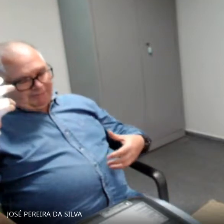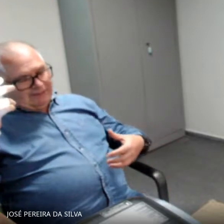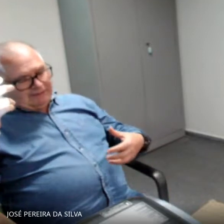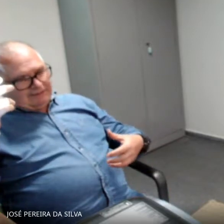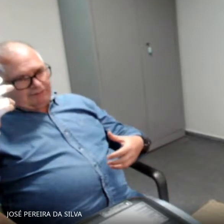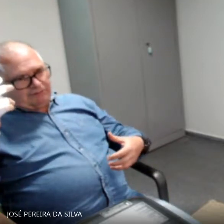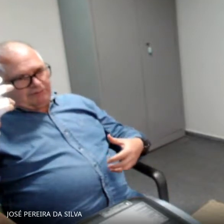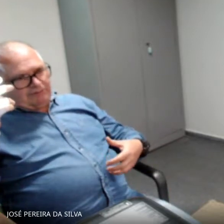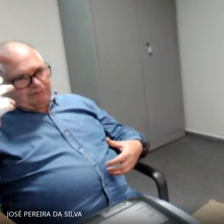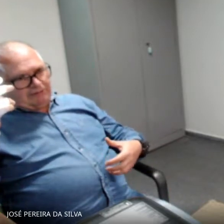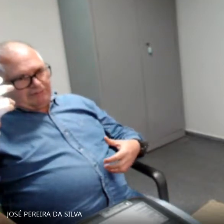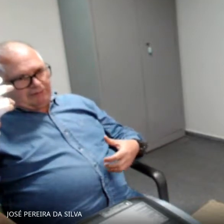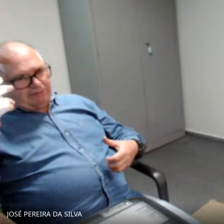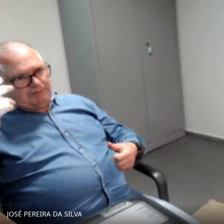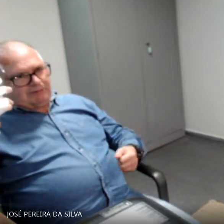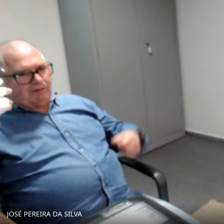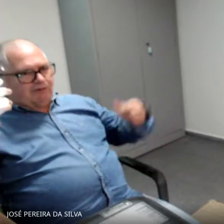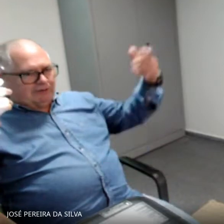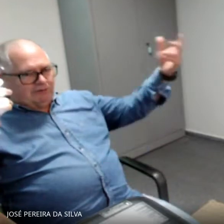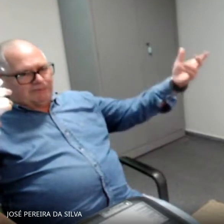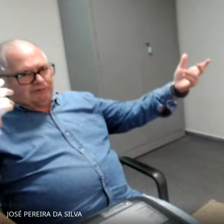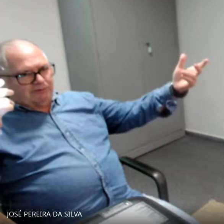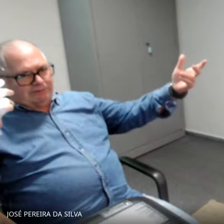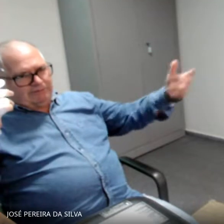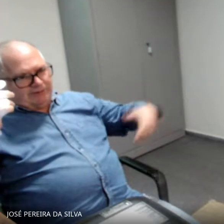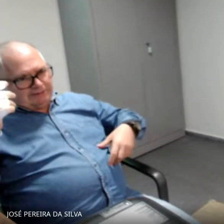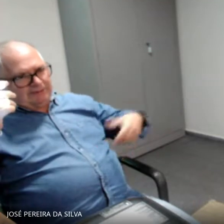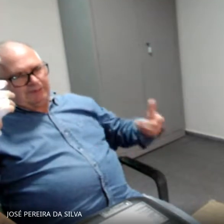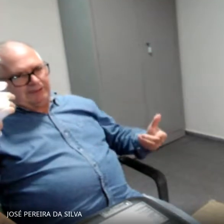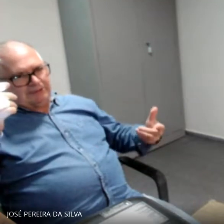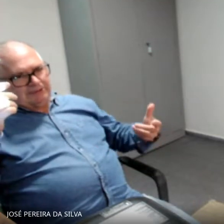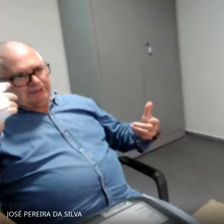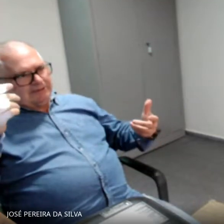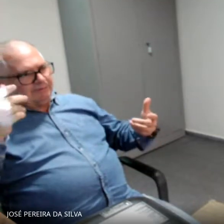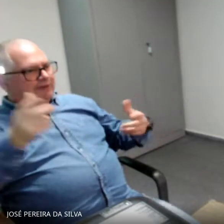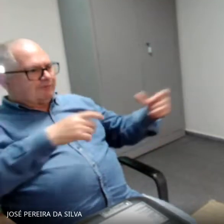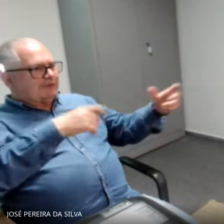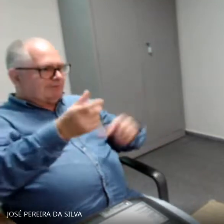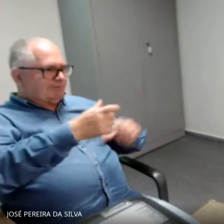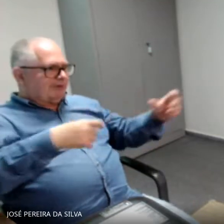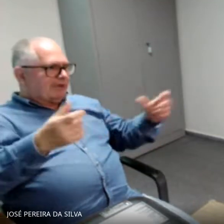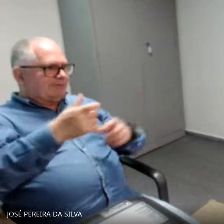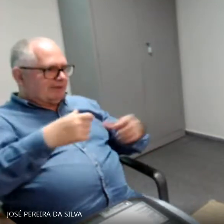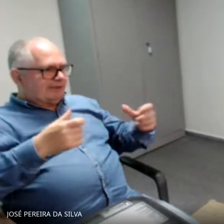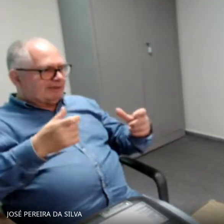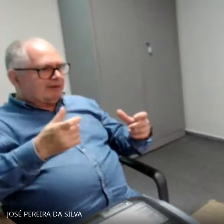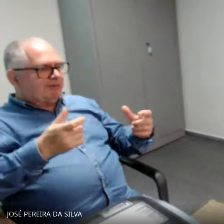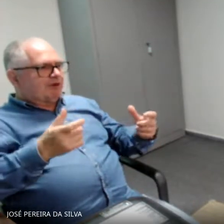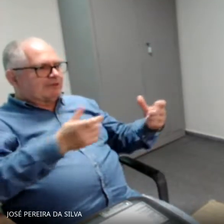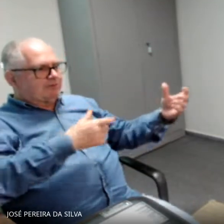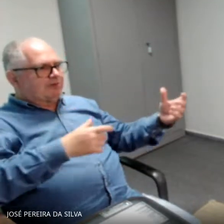da fezes, né, da pessoa, da pessoa ali, colocam em outra pessoa, faz o transplante, para você melhorar